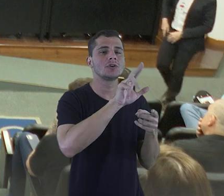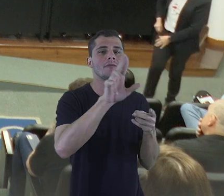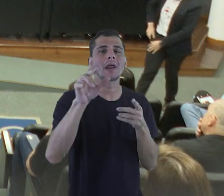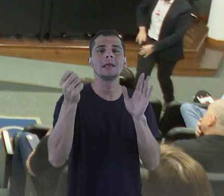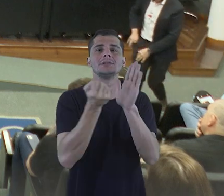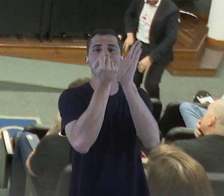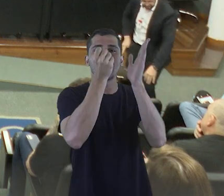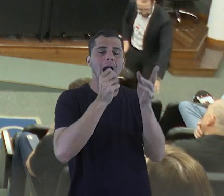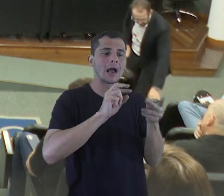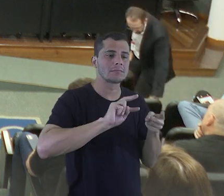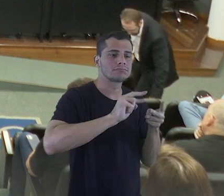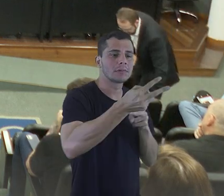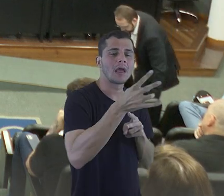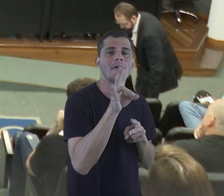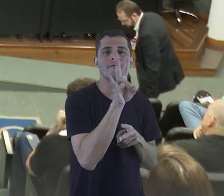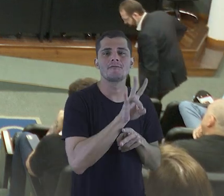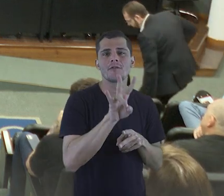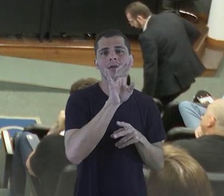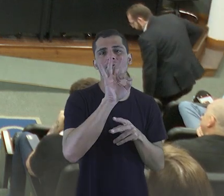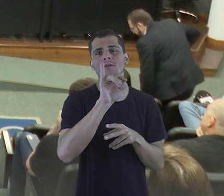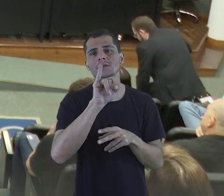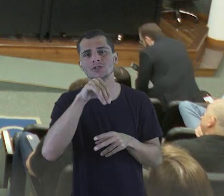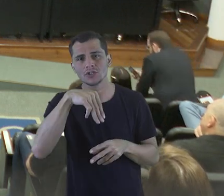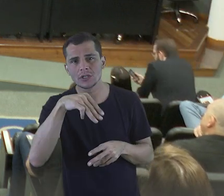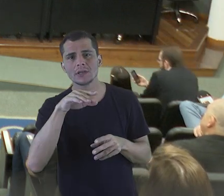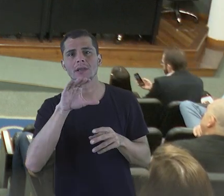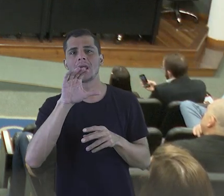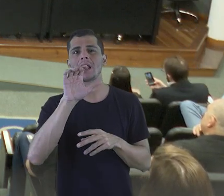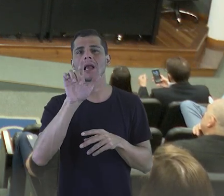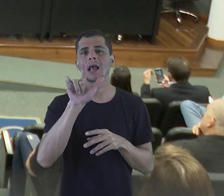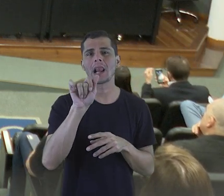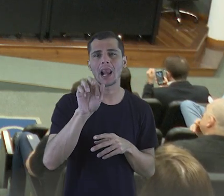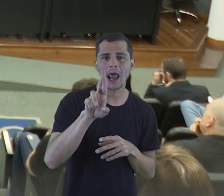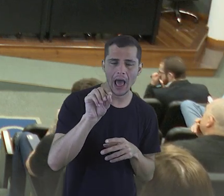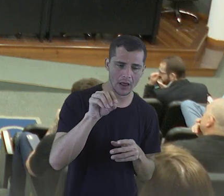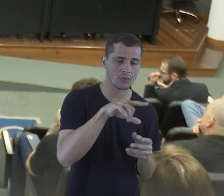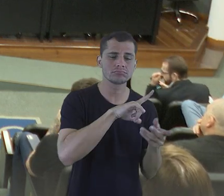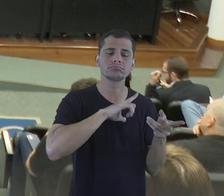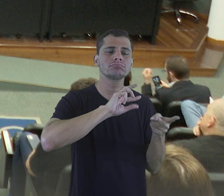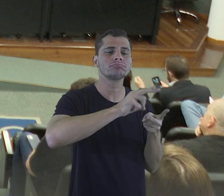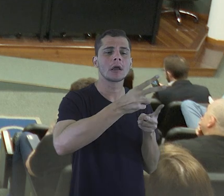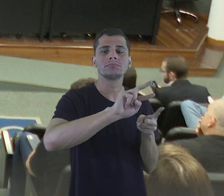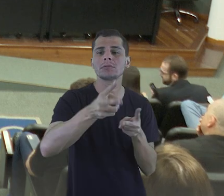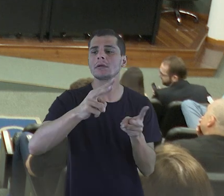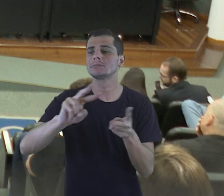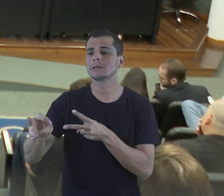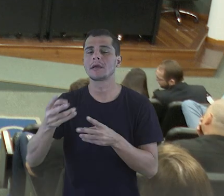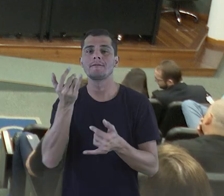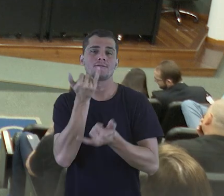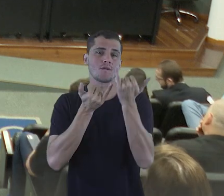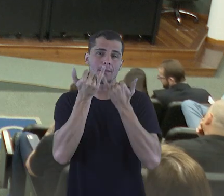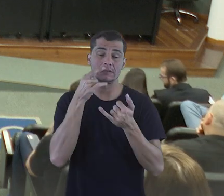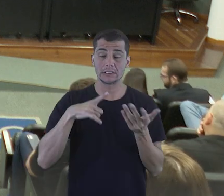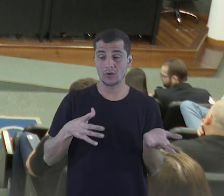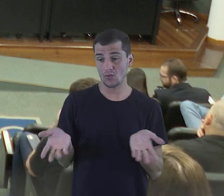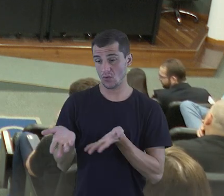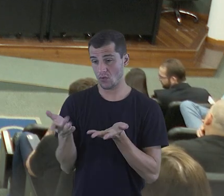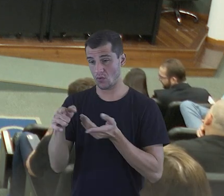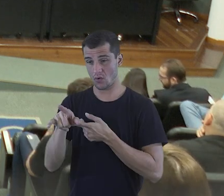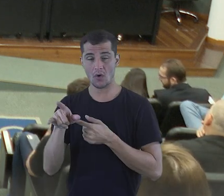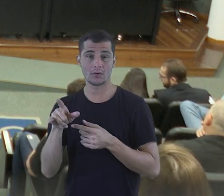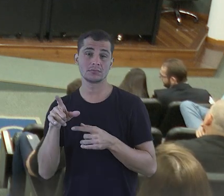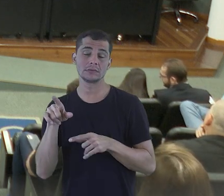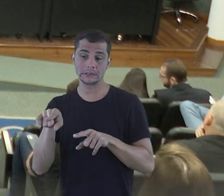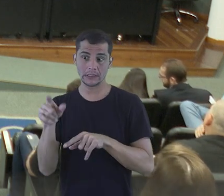ninguém estou falando de basicamente quase todas a eliminação dos dados informação sobre a possibilidade de não fornecer o consentimento e as consequências isso é bem